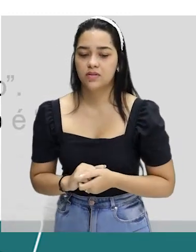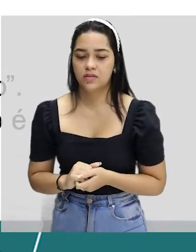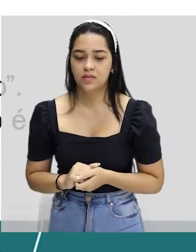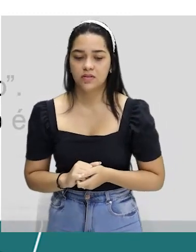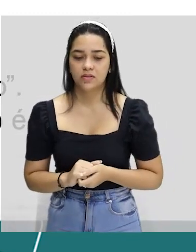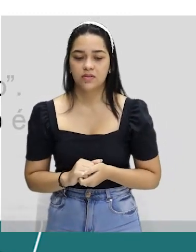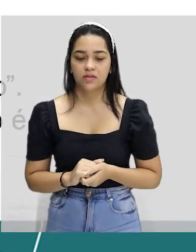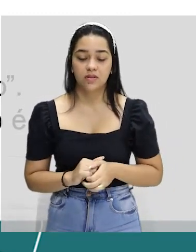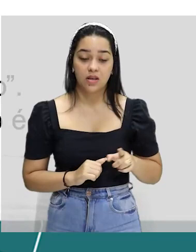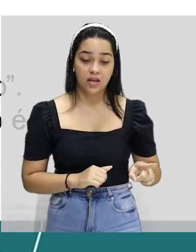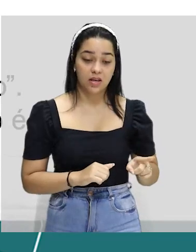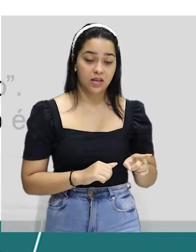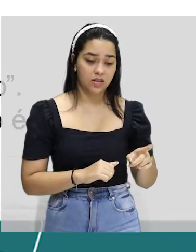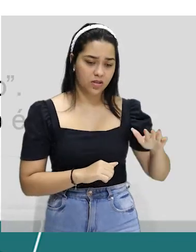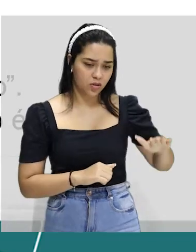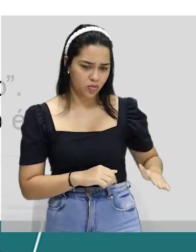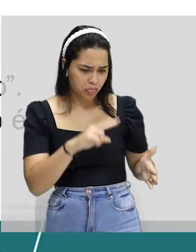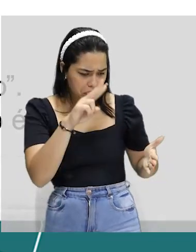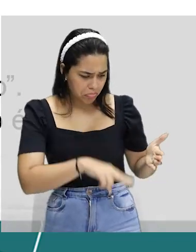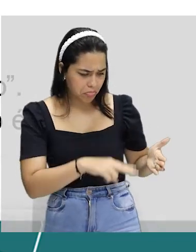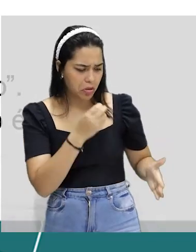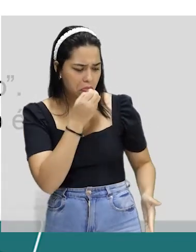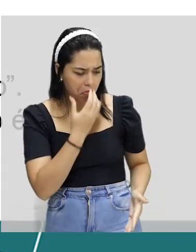Este garoto leu o livro muito bem.